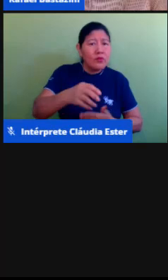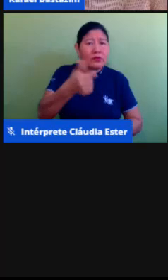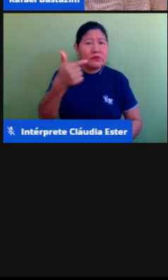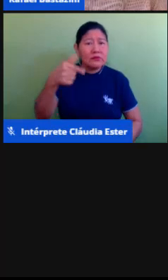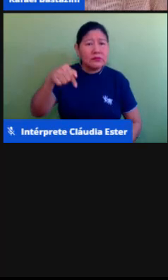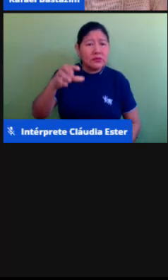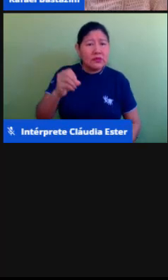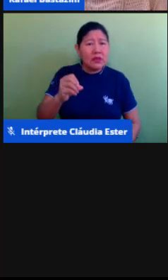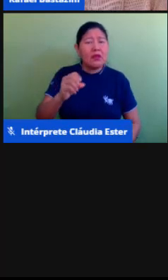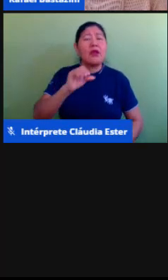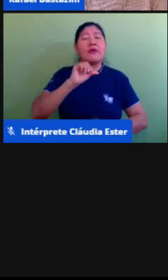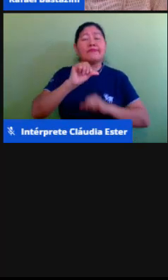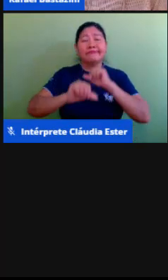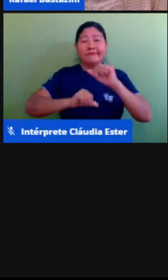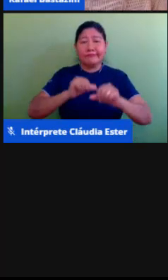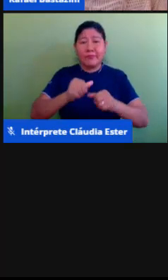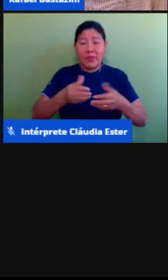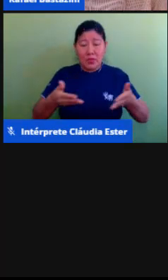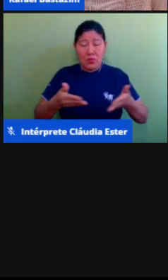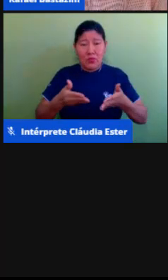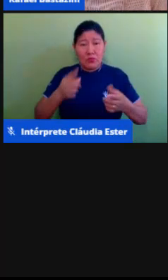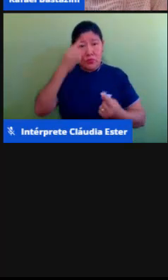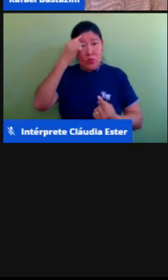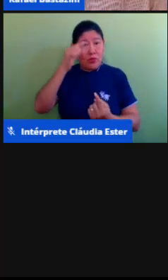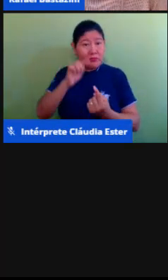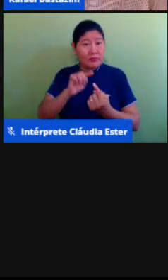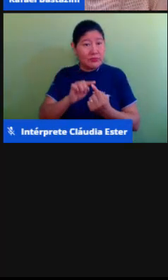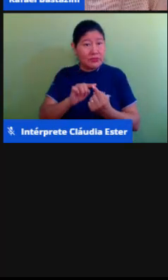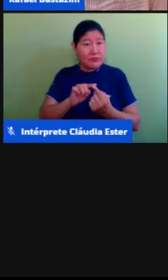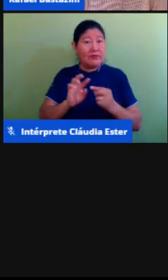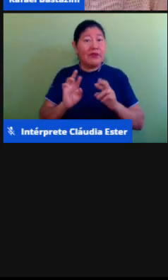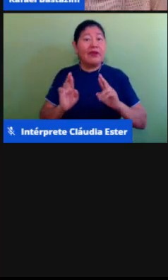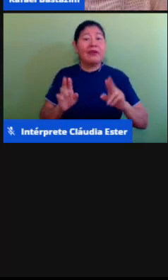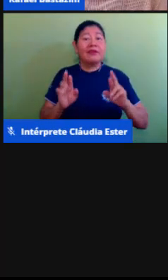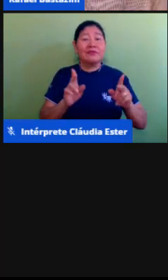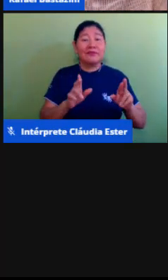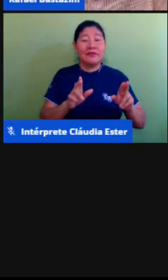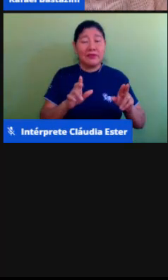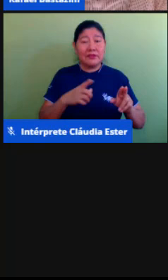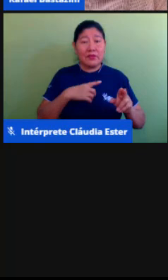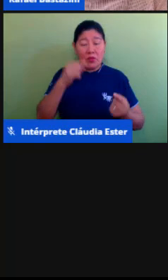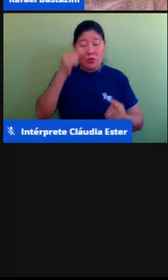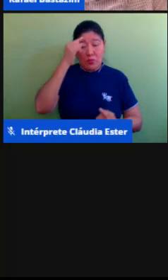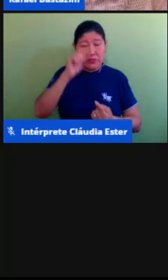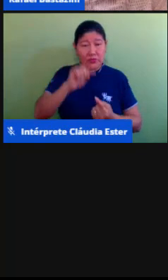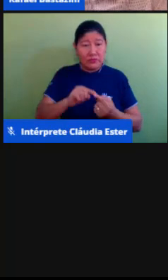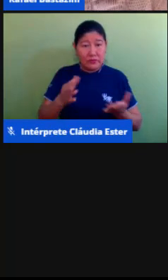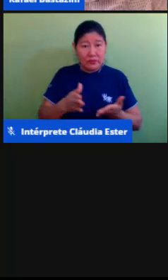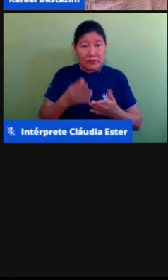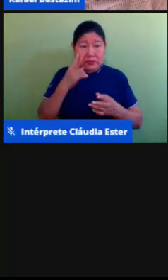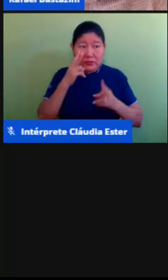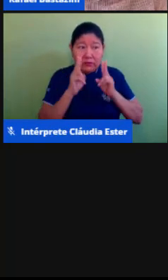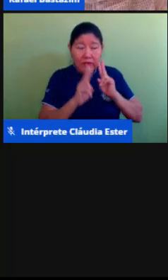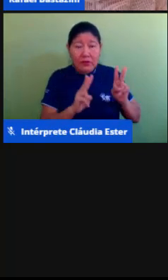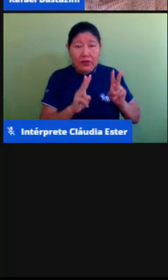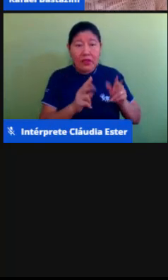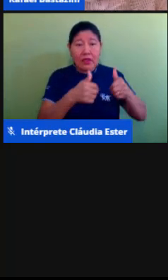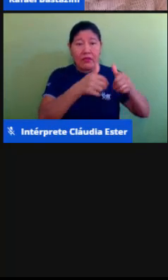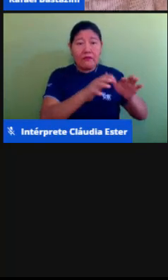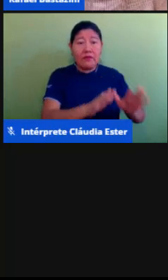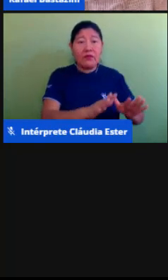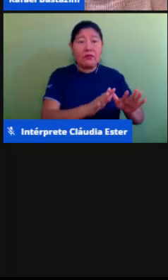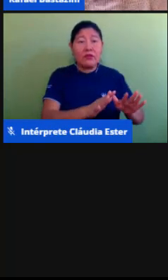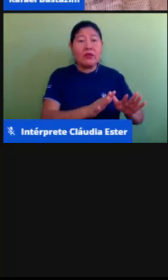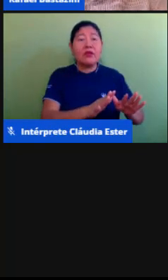a sua função agora é outra, ele se tornou um centro cultural. Então, nós temos um processo de